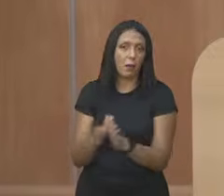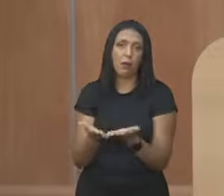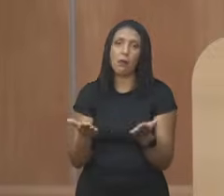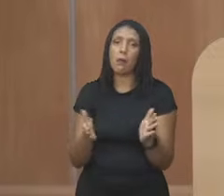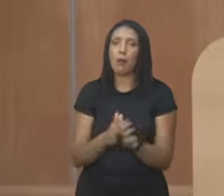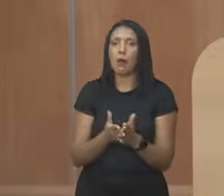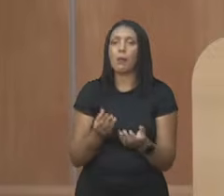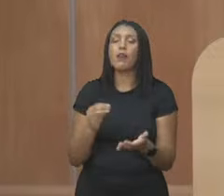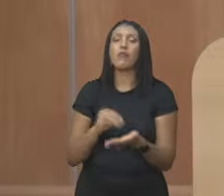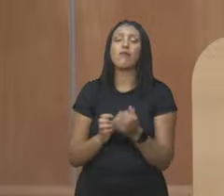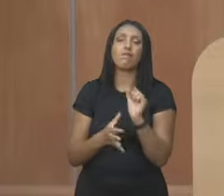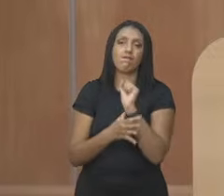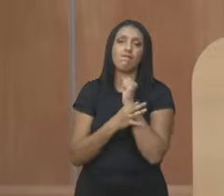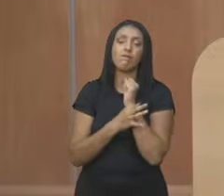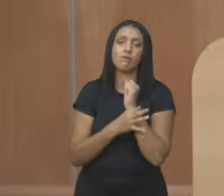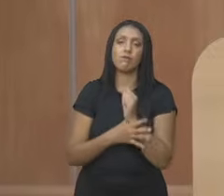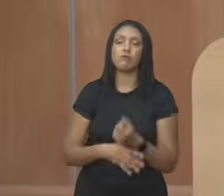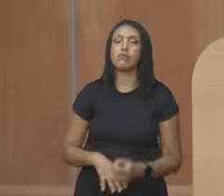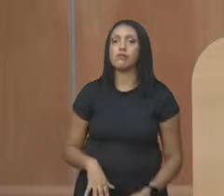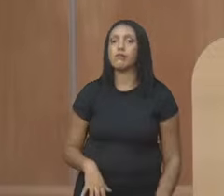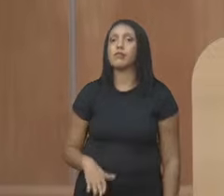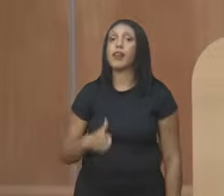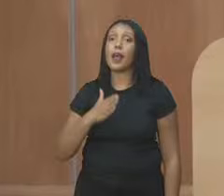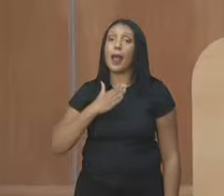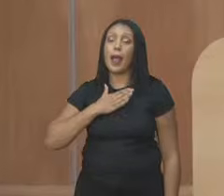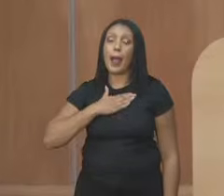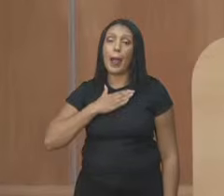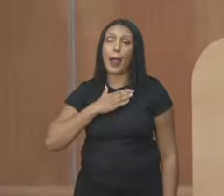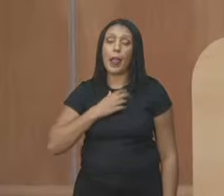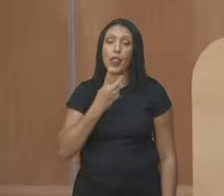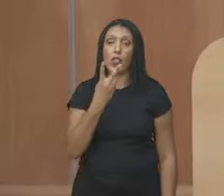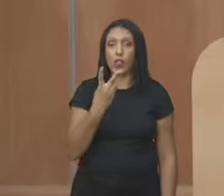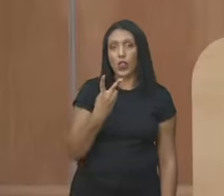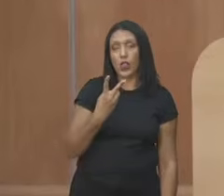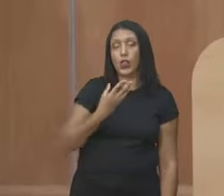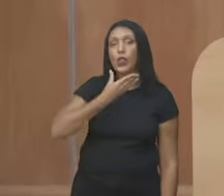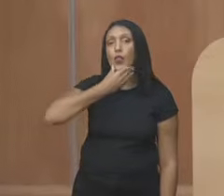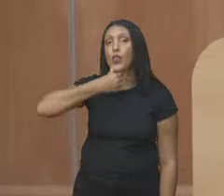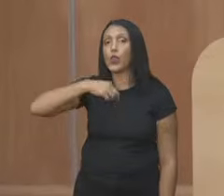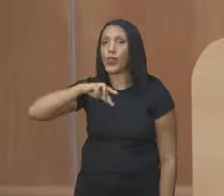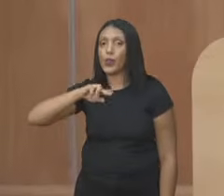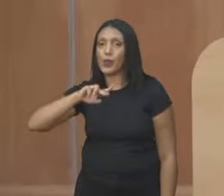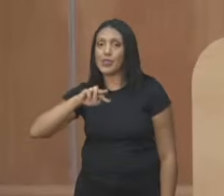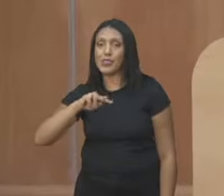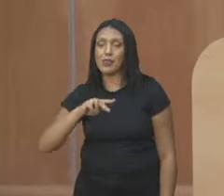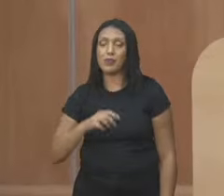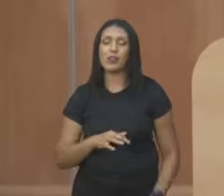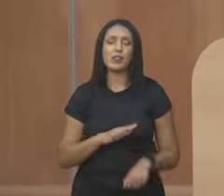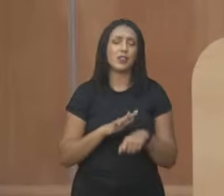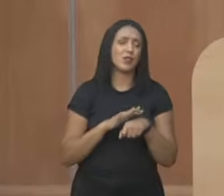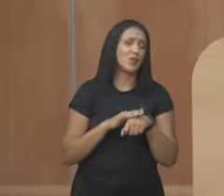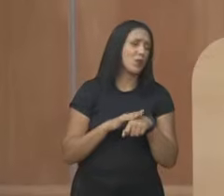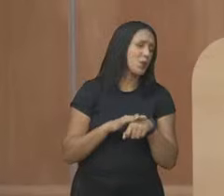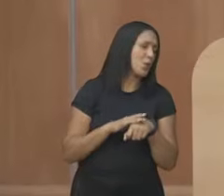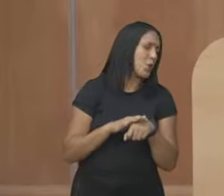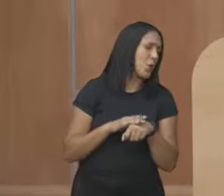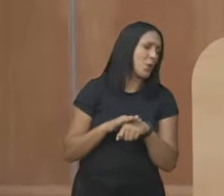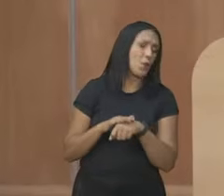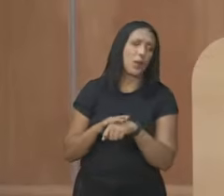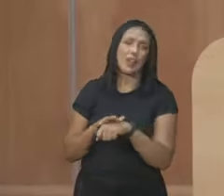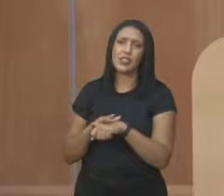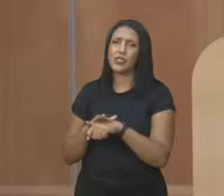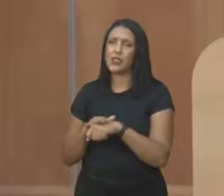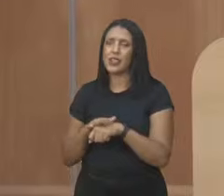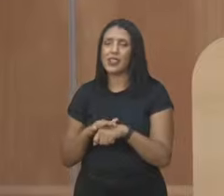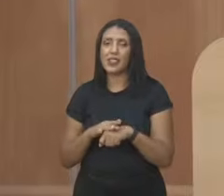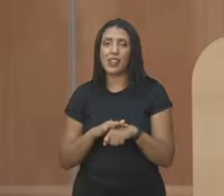2 tiveram AIDS e vieram a óbito, obviamente, na época era uma luta constante, e nós não tínhamos